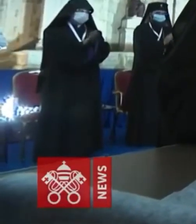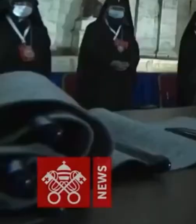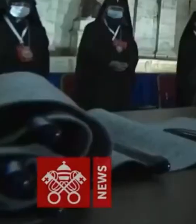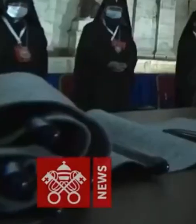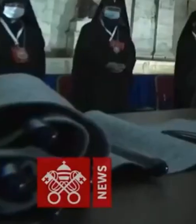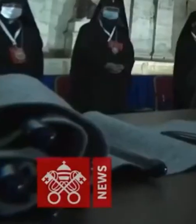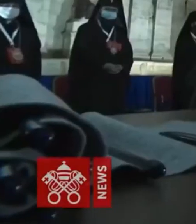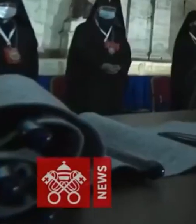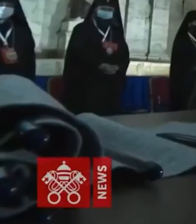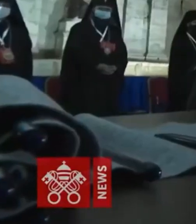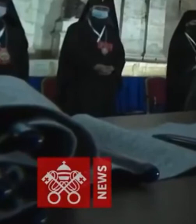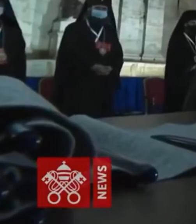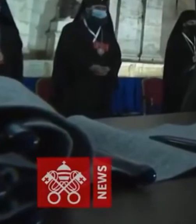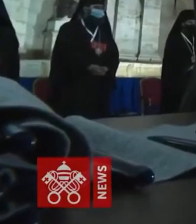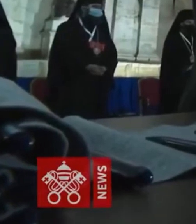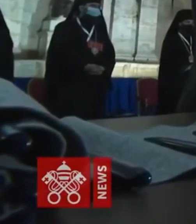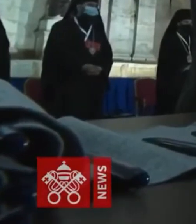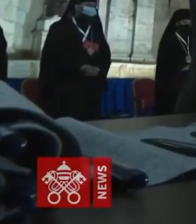você respeita a minha.